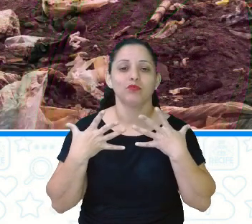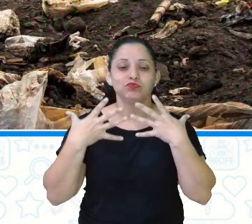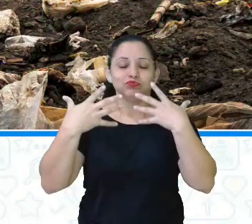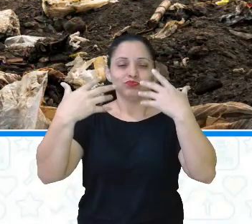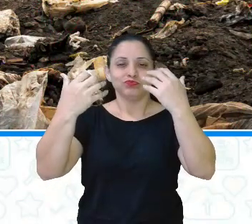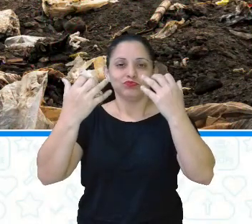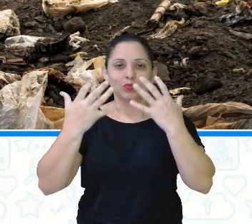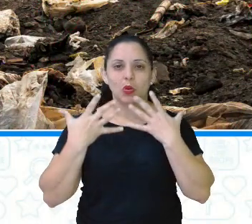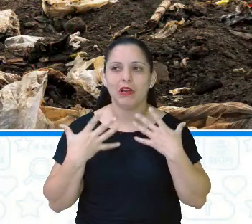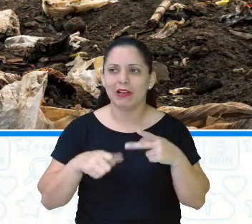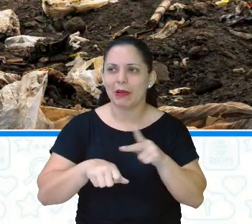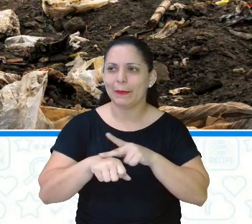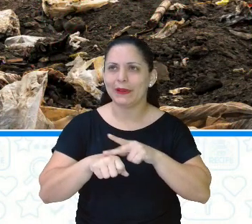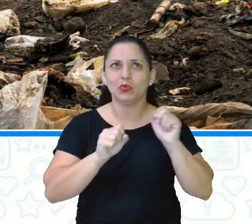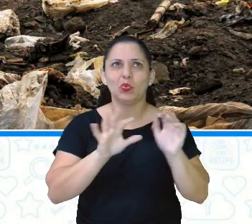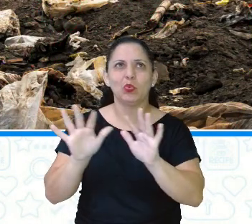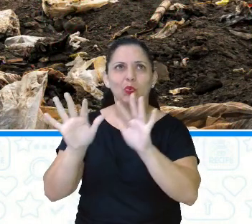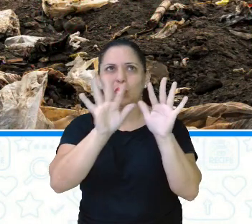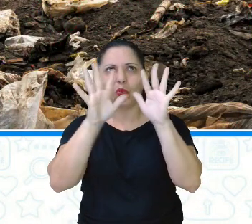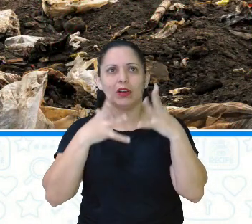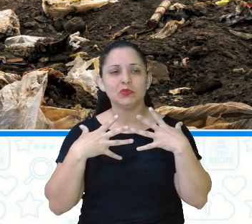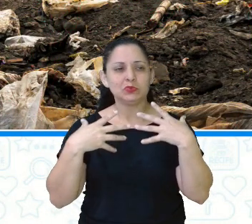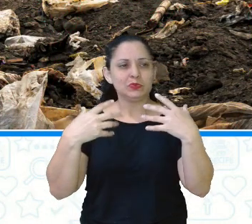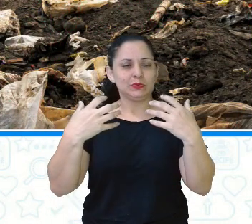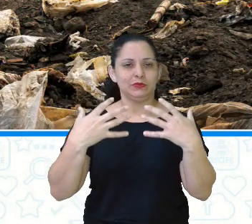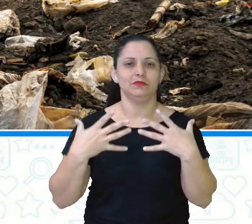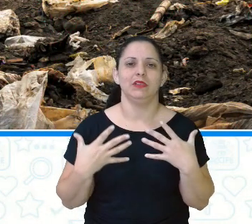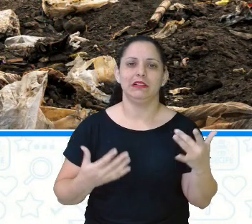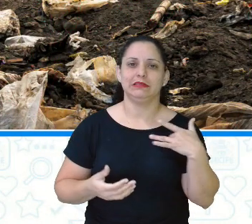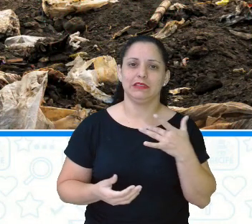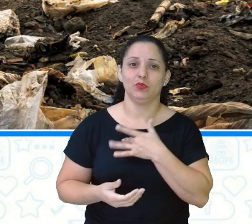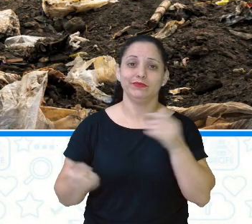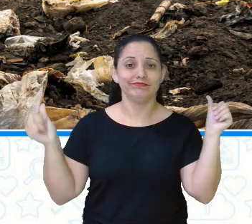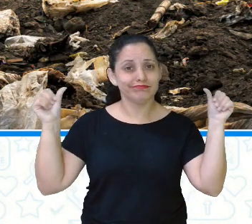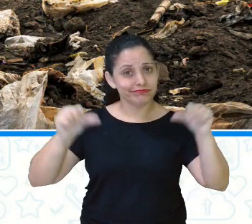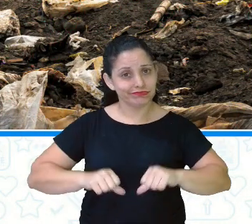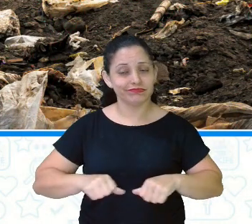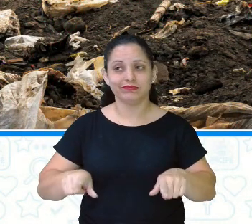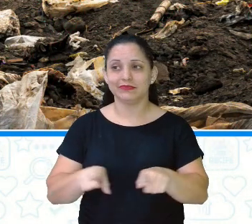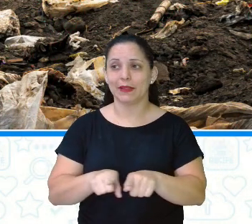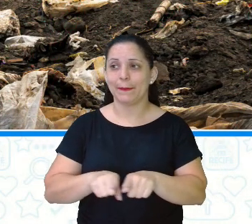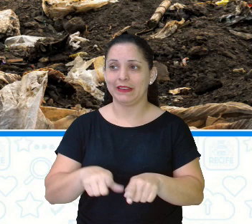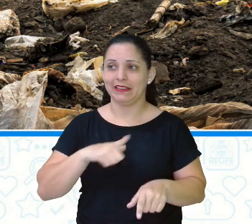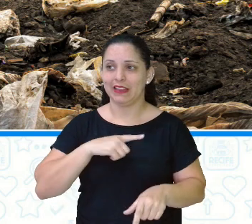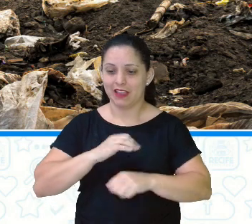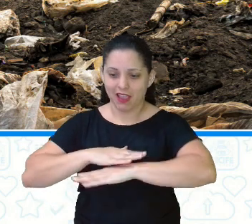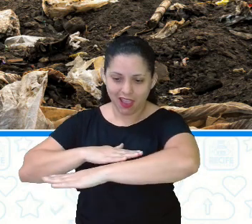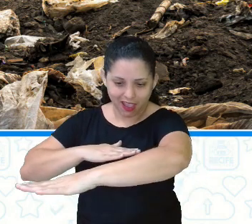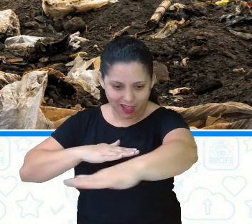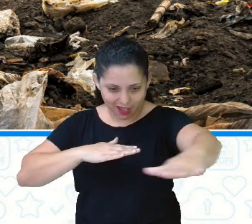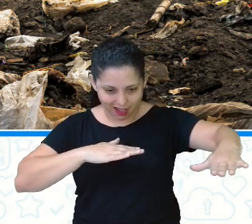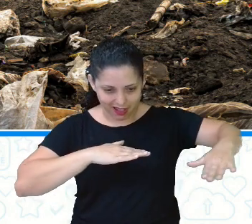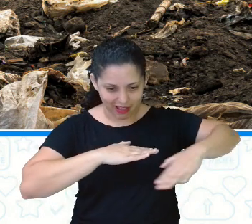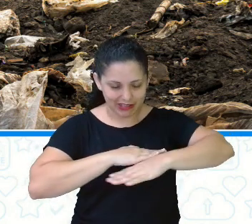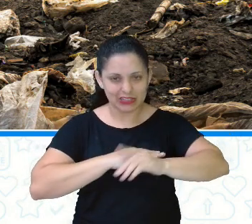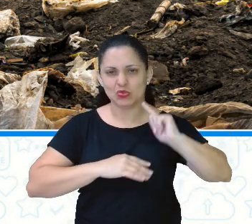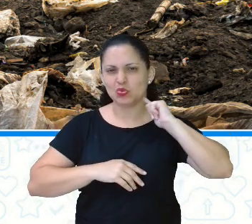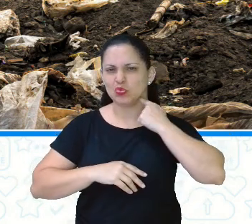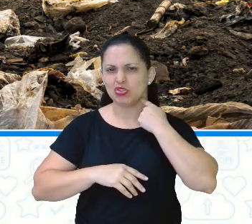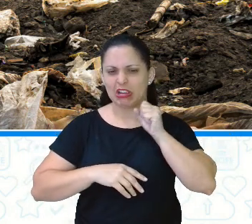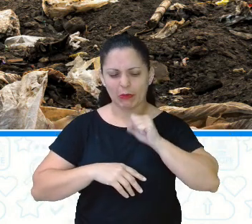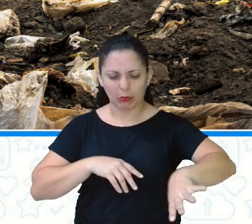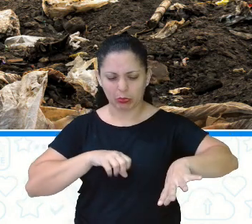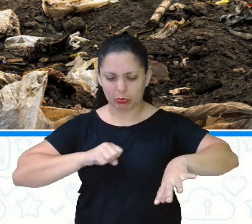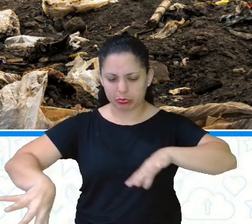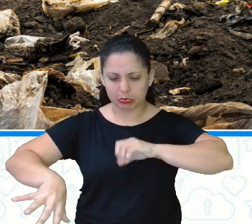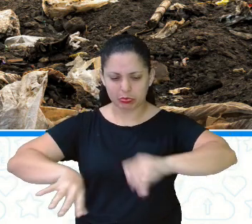essa fumaça que está aí ao redor. E aí nós temos terrenos com lixo e nós temos essa fumaça que está